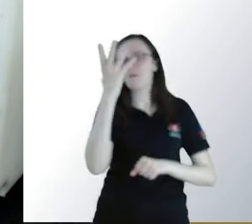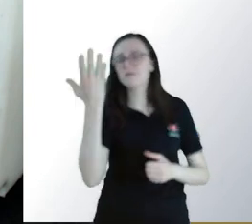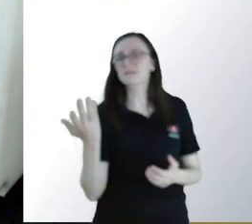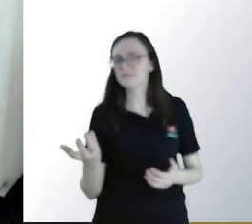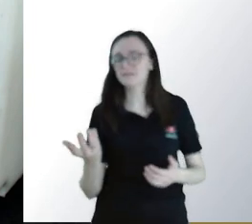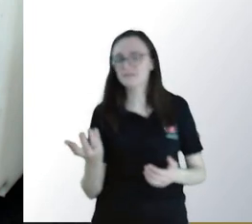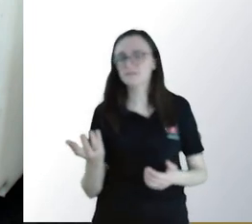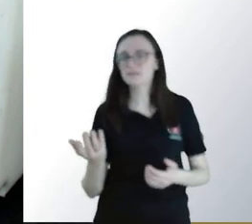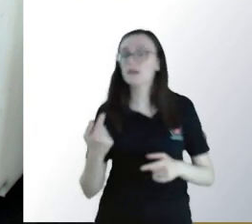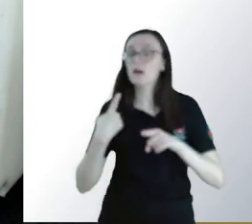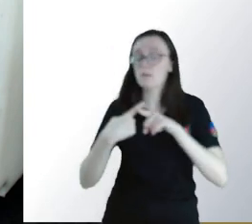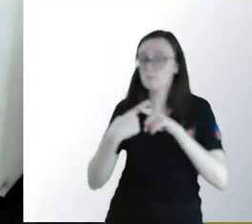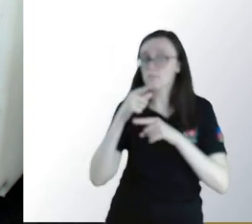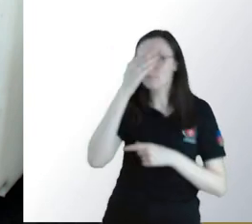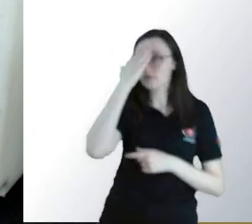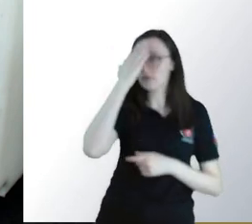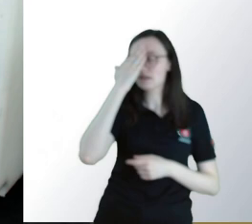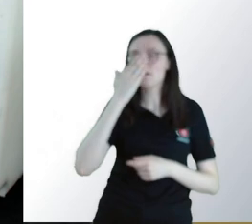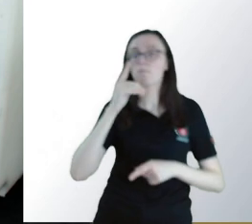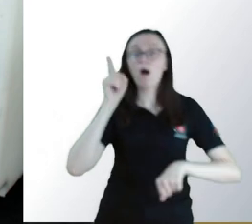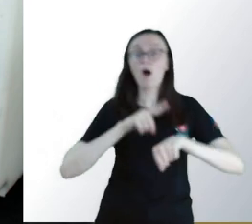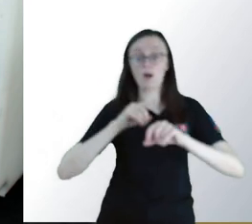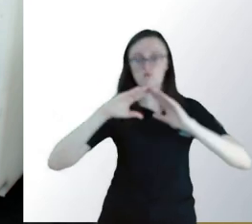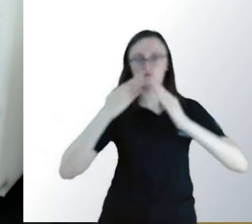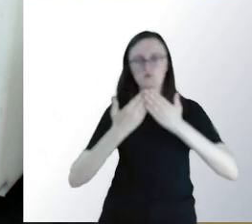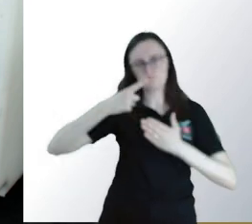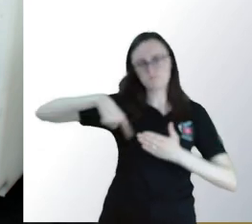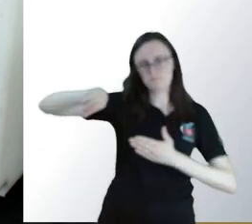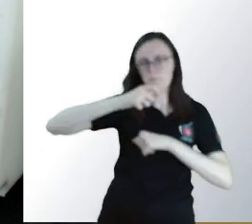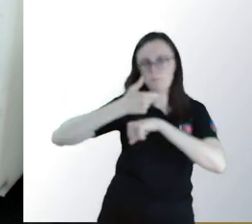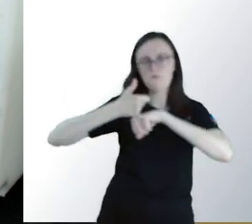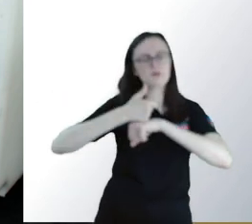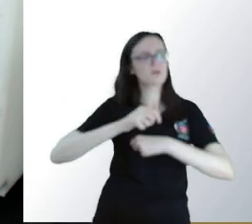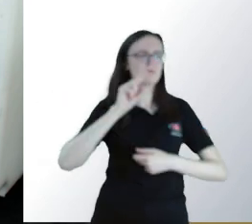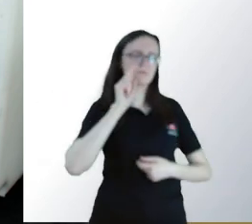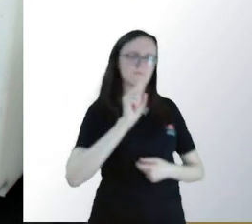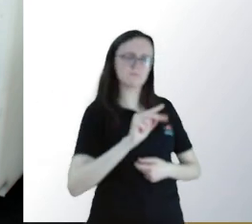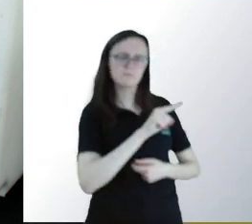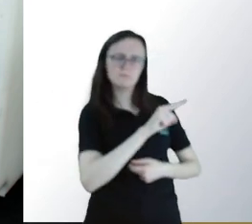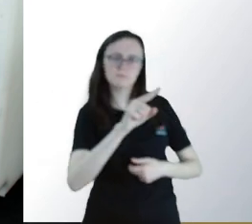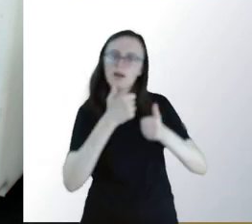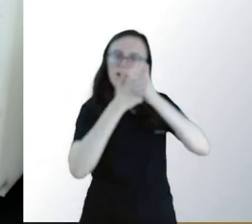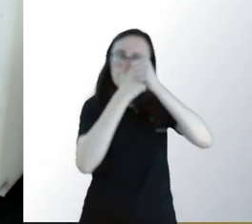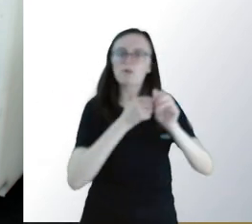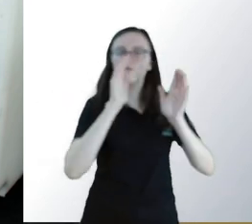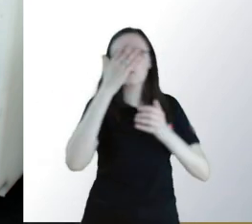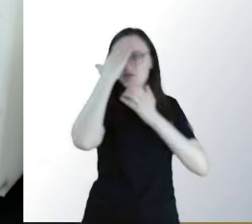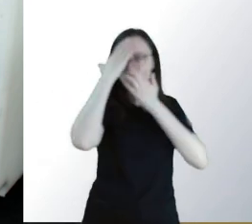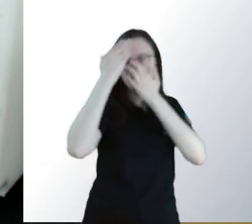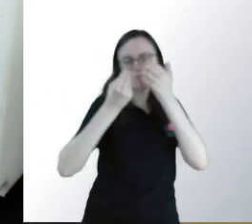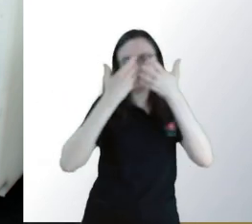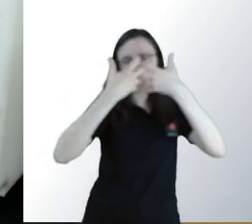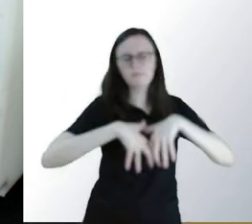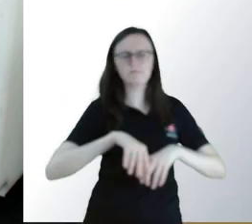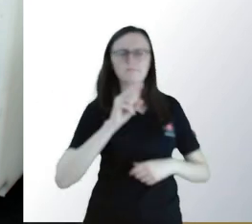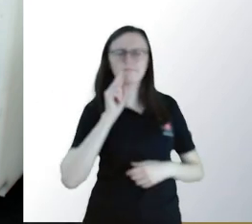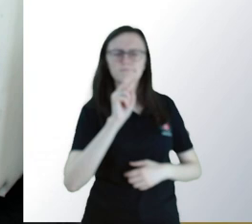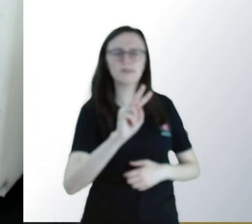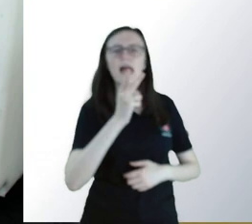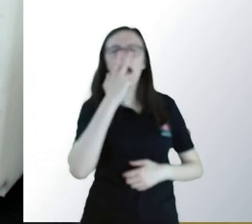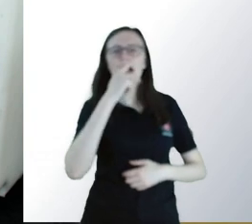Então, porque esse juízo inicial a escola faz e faz o acolhimento, os acompanhamentos, aí sim, se passou